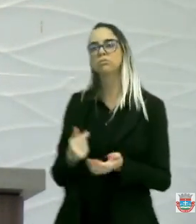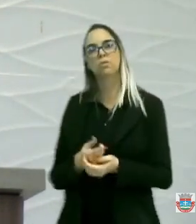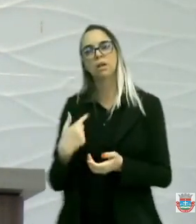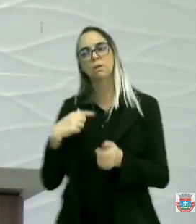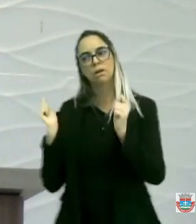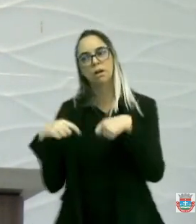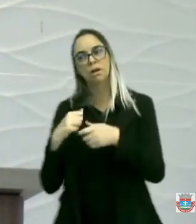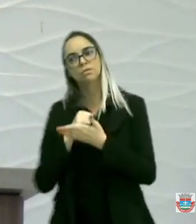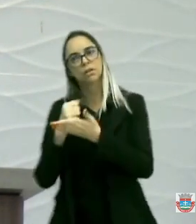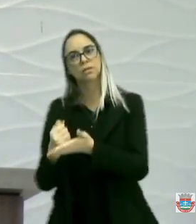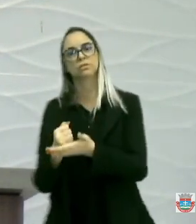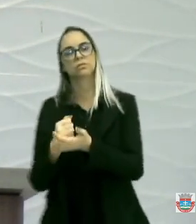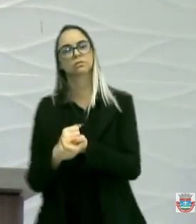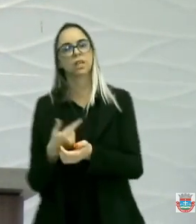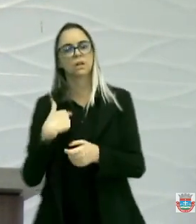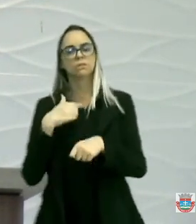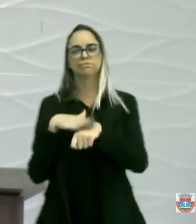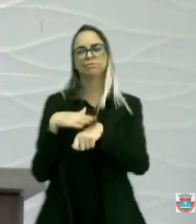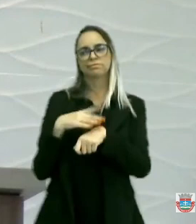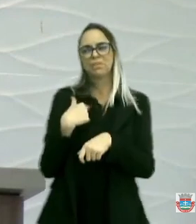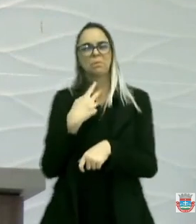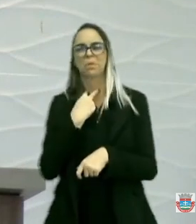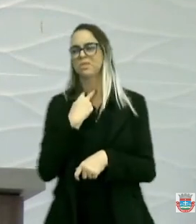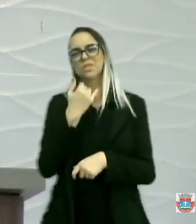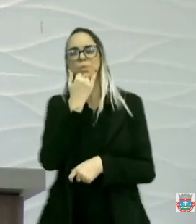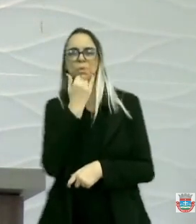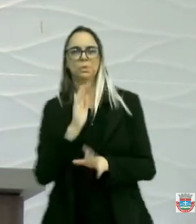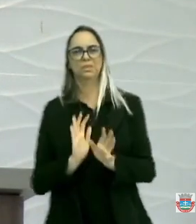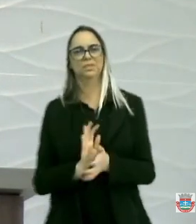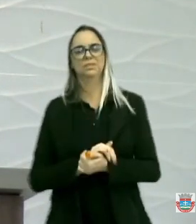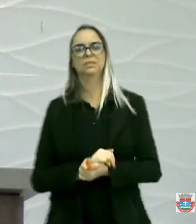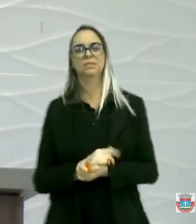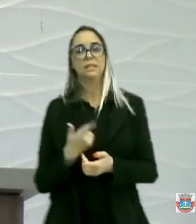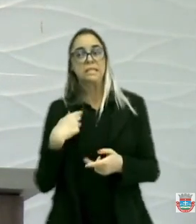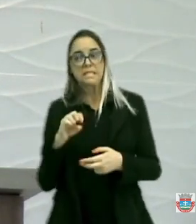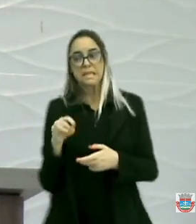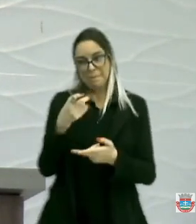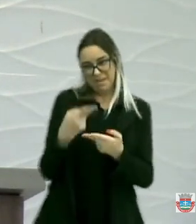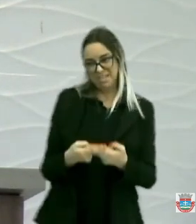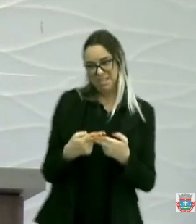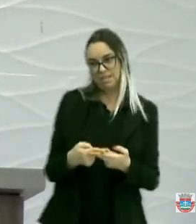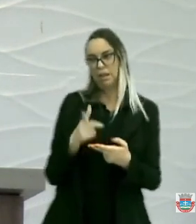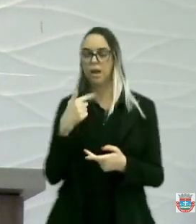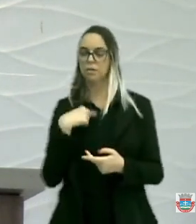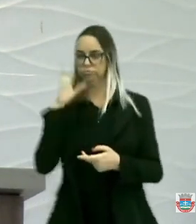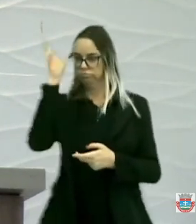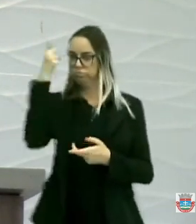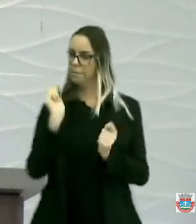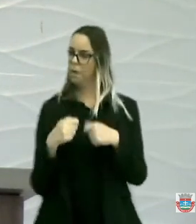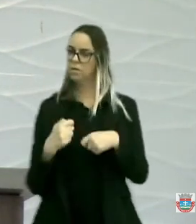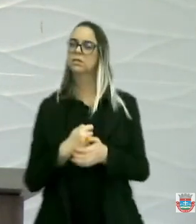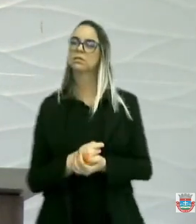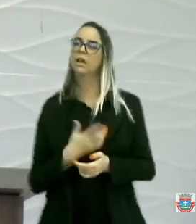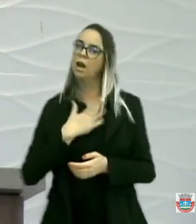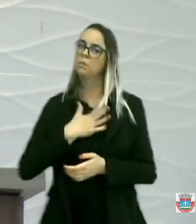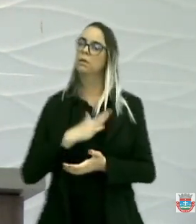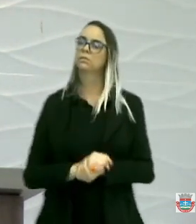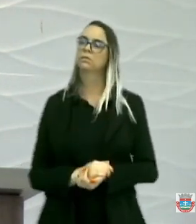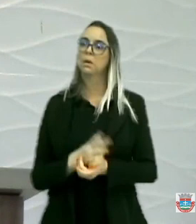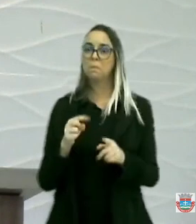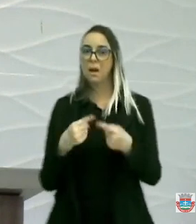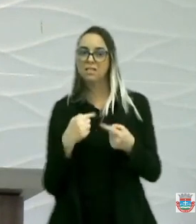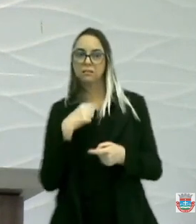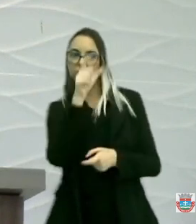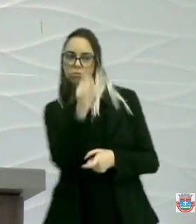fazer. O que eu não puder fazer, eu também vou dizer que não posso fazer. E se tiver paciência, eu posso resolver. Agora, vim para aqui para denegrir a imagem de A e